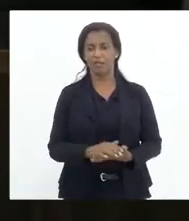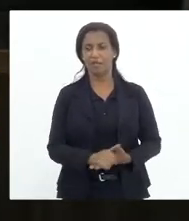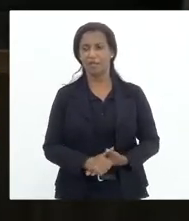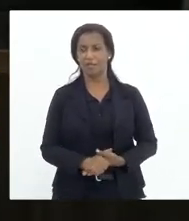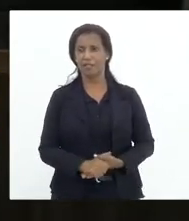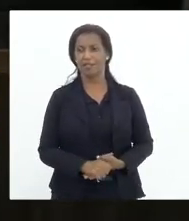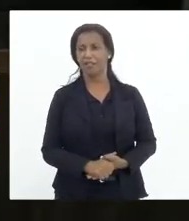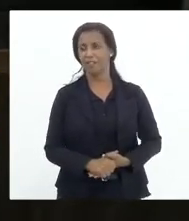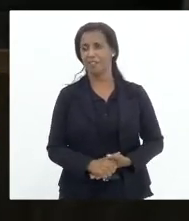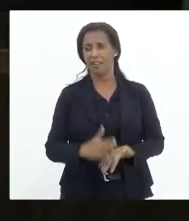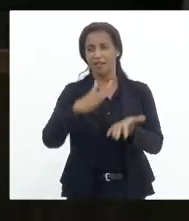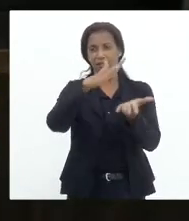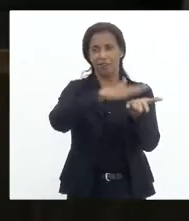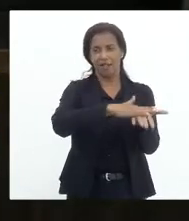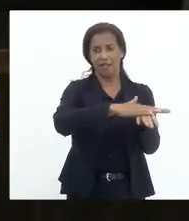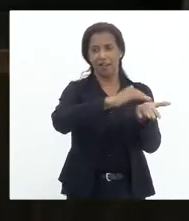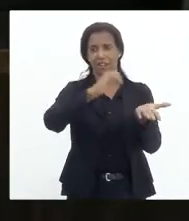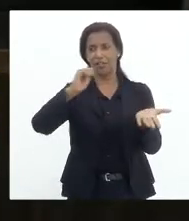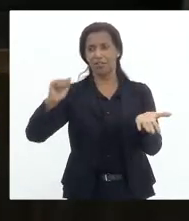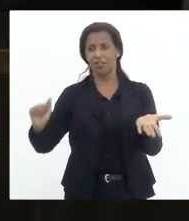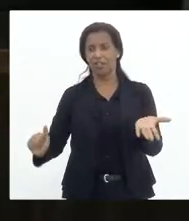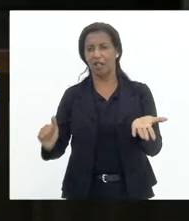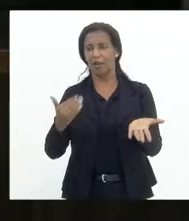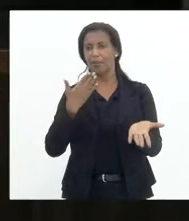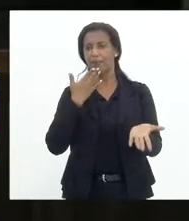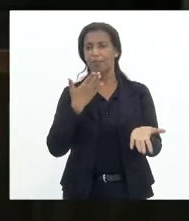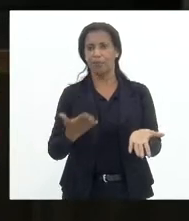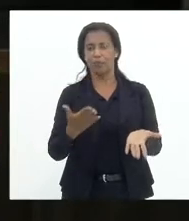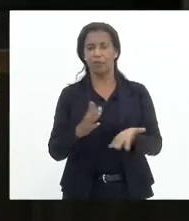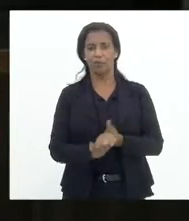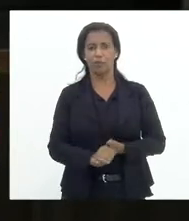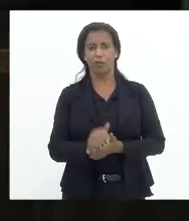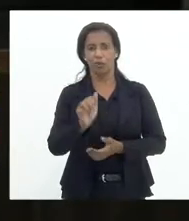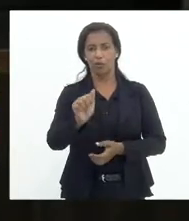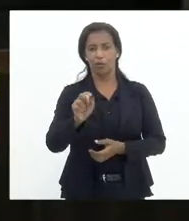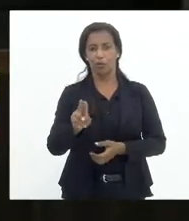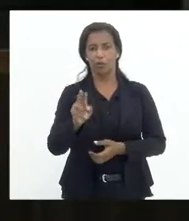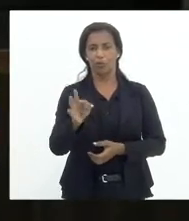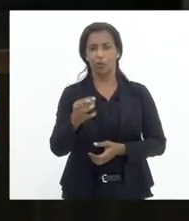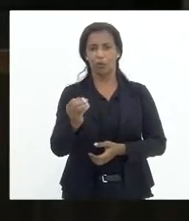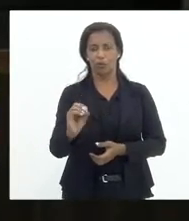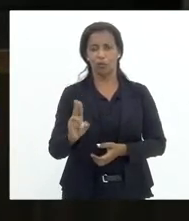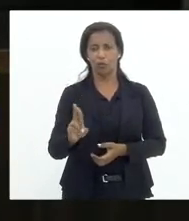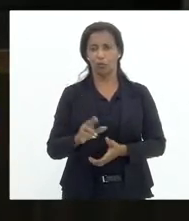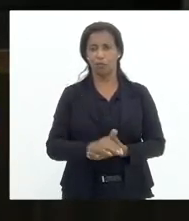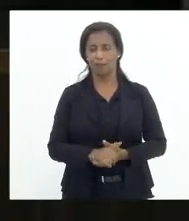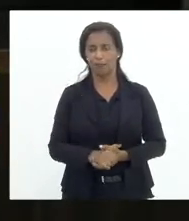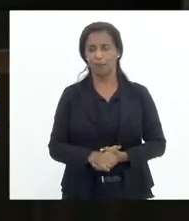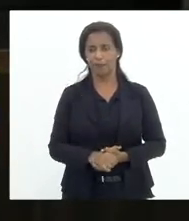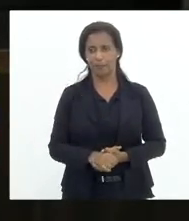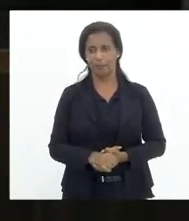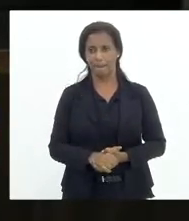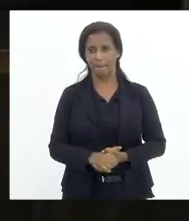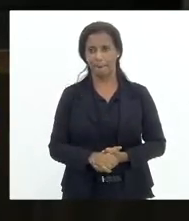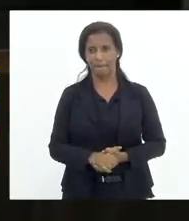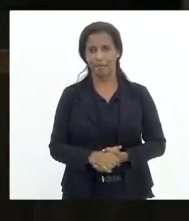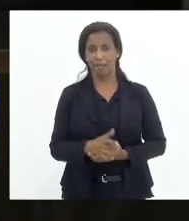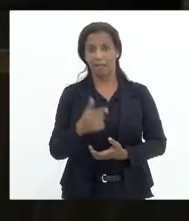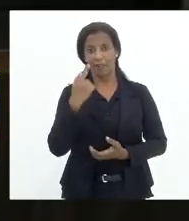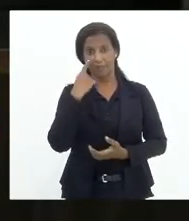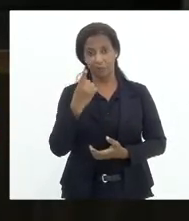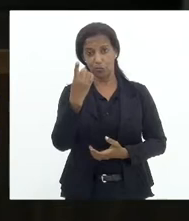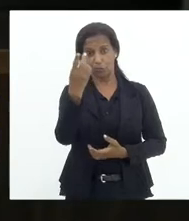vai retirar pedido do autor presente projeto da pauta e eu